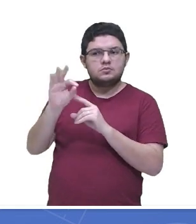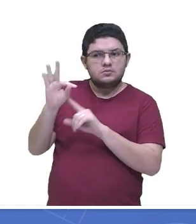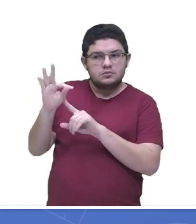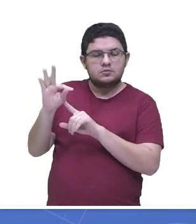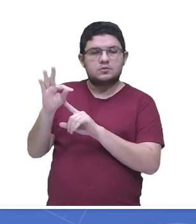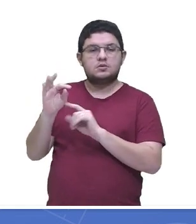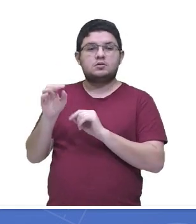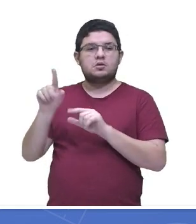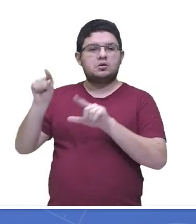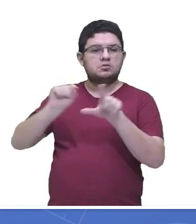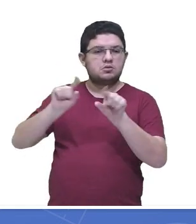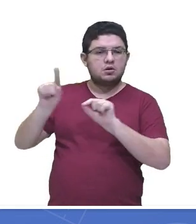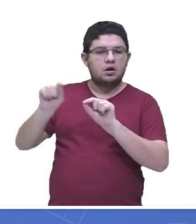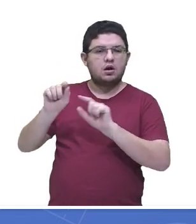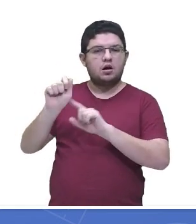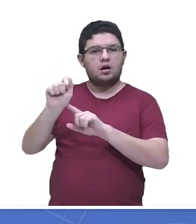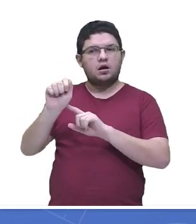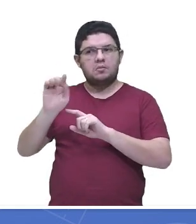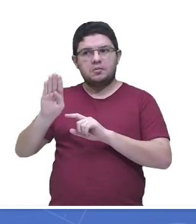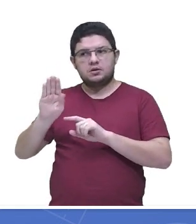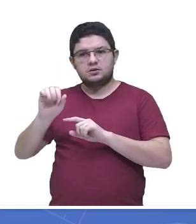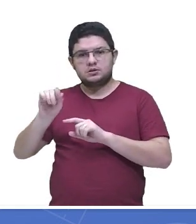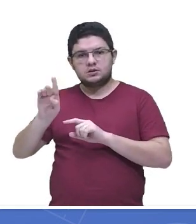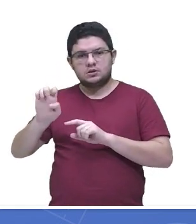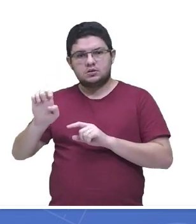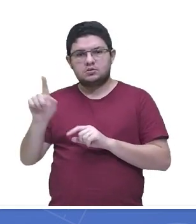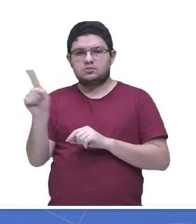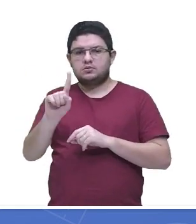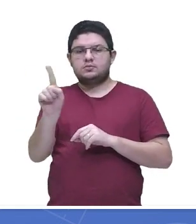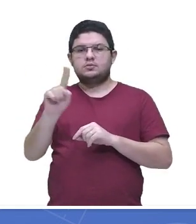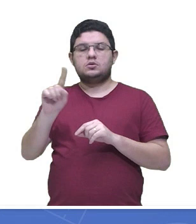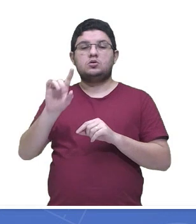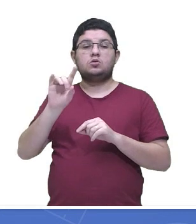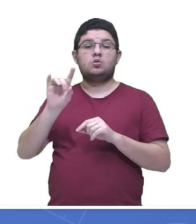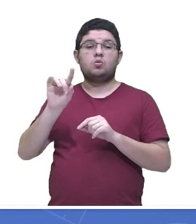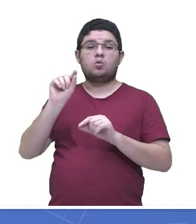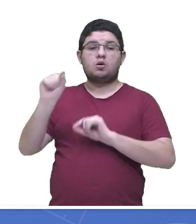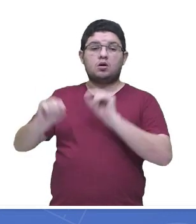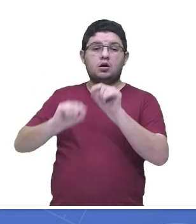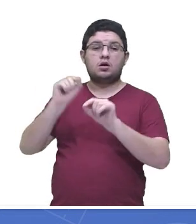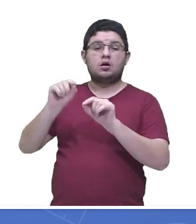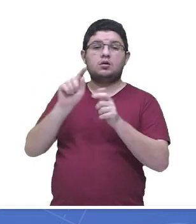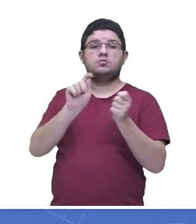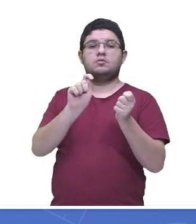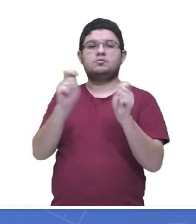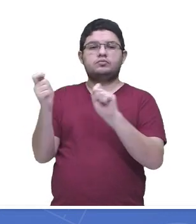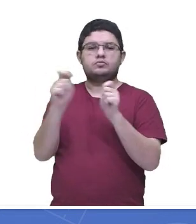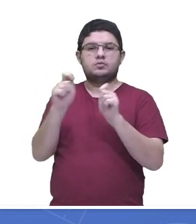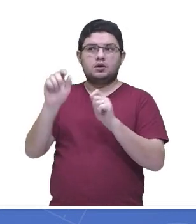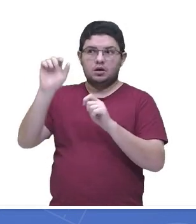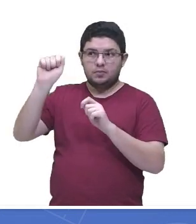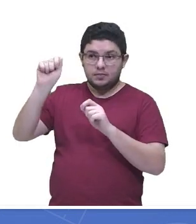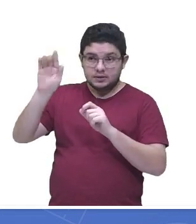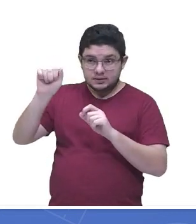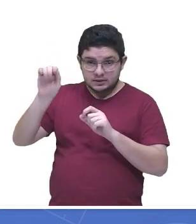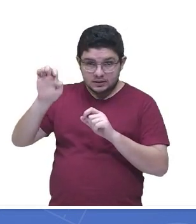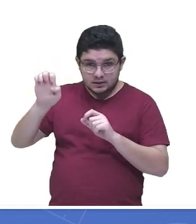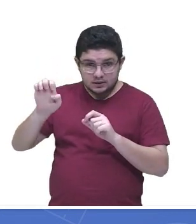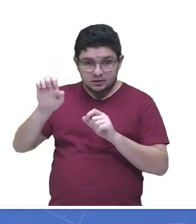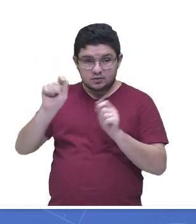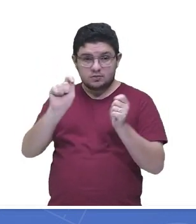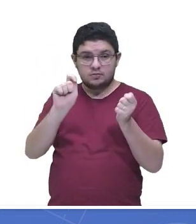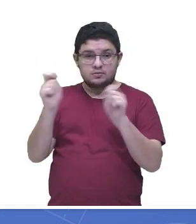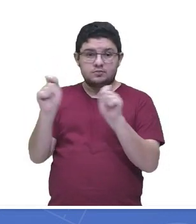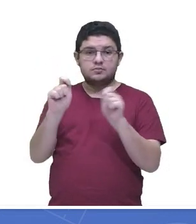ou D, não, tá? O que vocês devem saber sobre a forma negativa? Que você vai